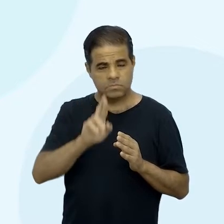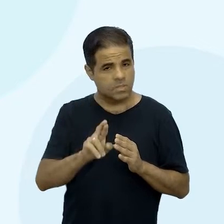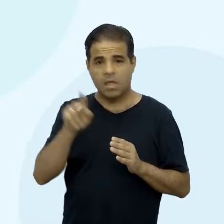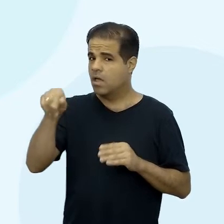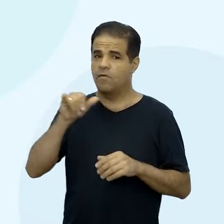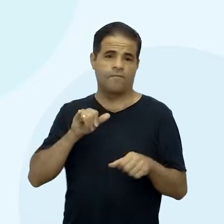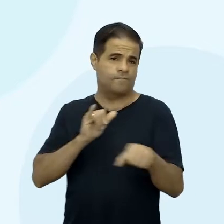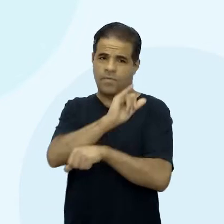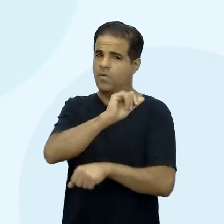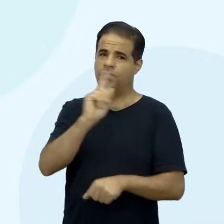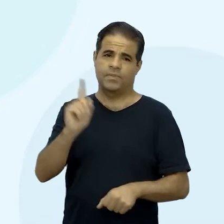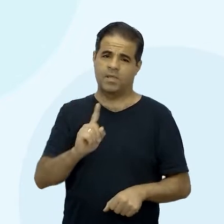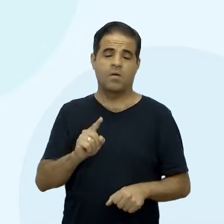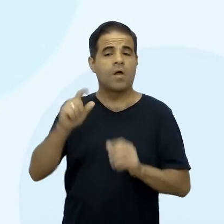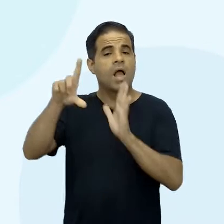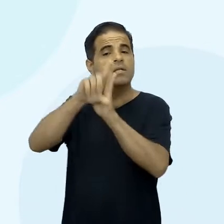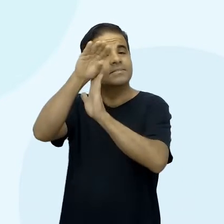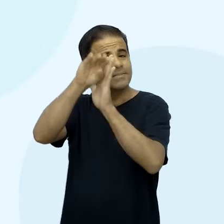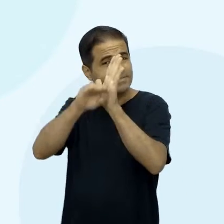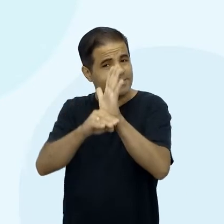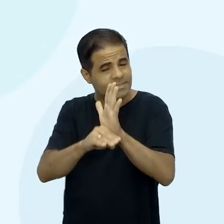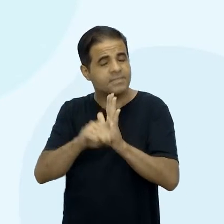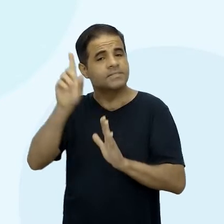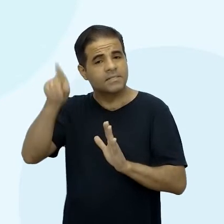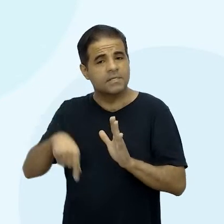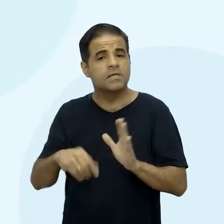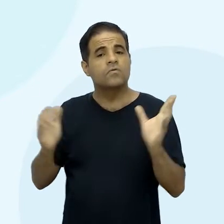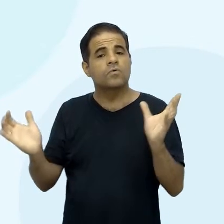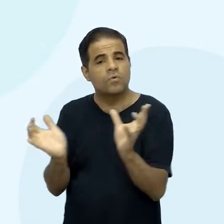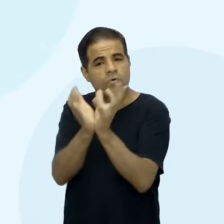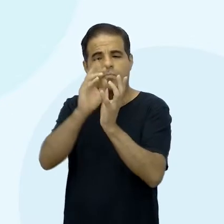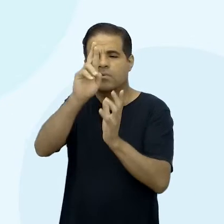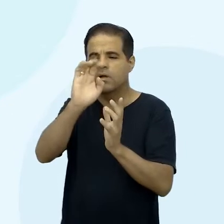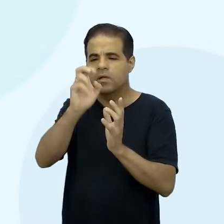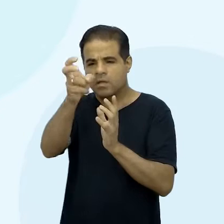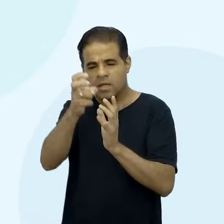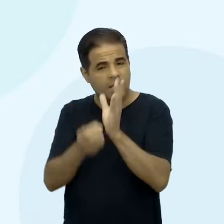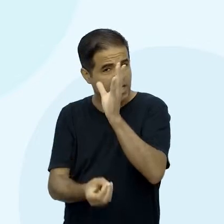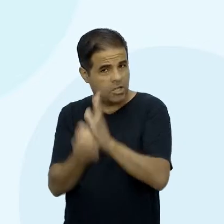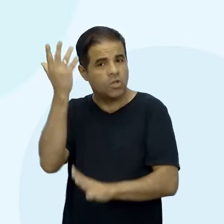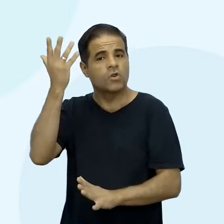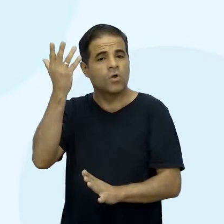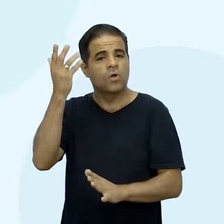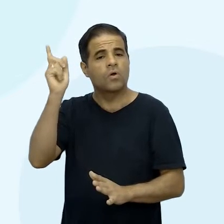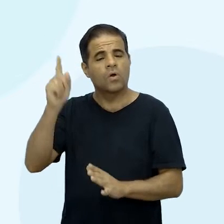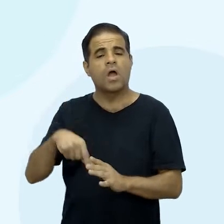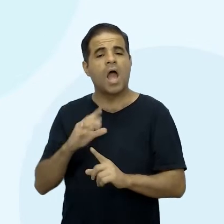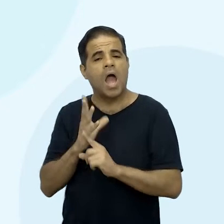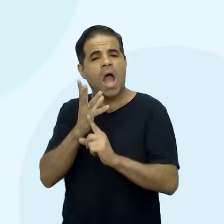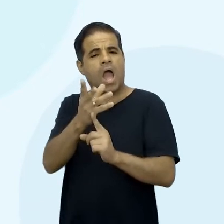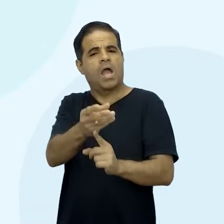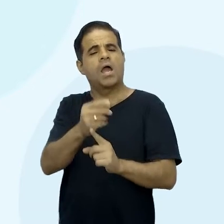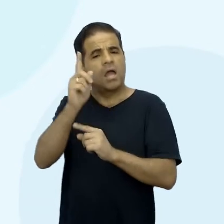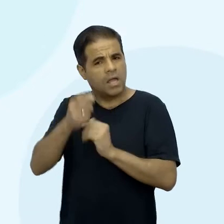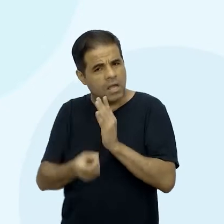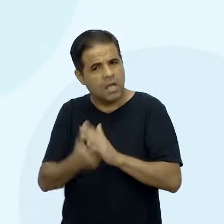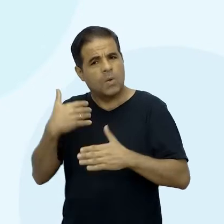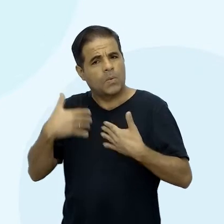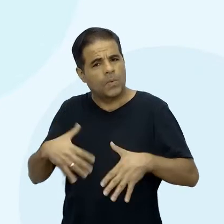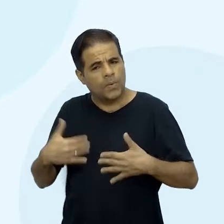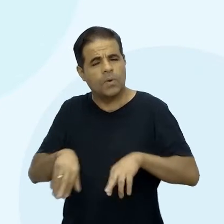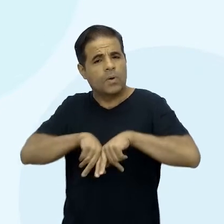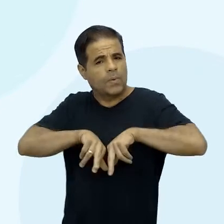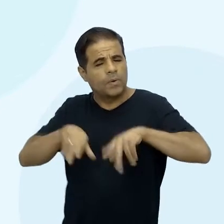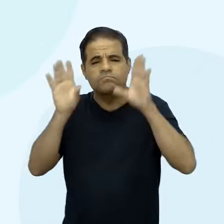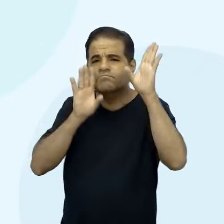faltar na nossa lista de saberes. Ele foi o criador do Grupo Rex. Esse Grupo Rex, ele foi um grupo de arte contemporânea que fez muita coisa legal